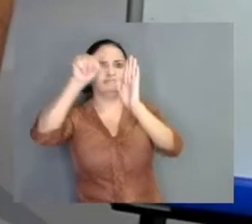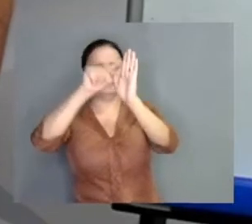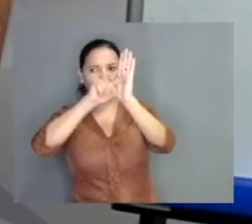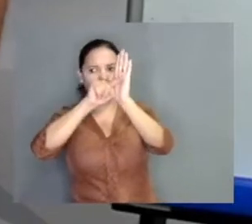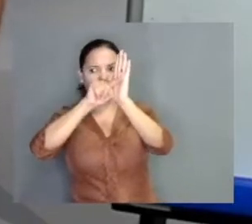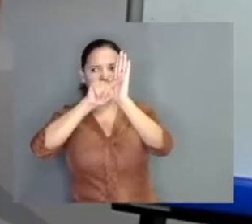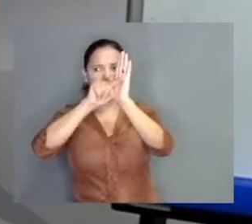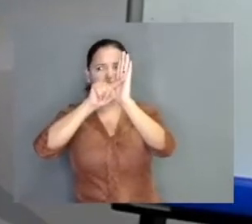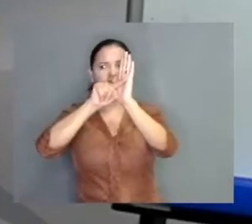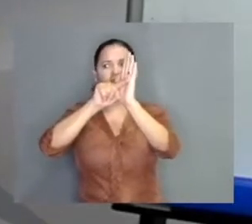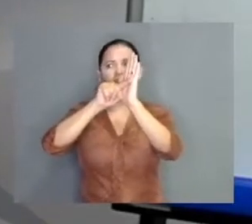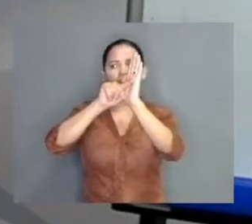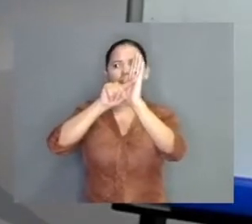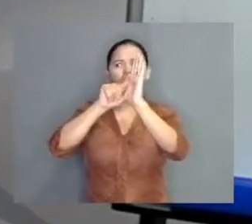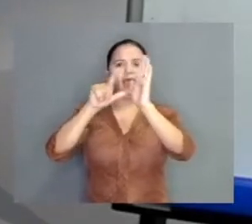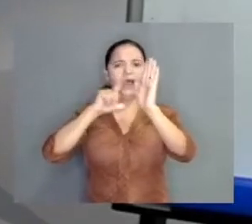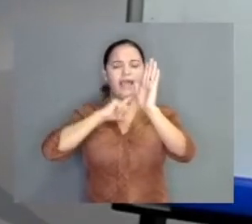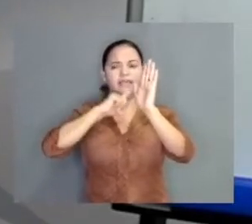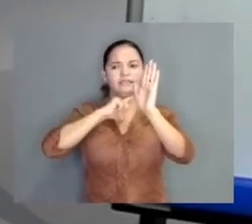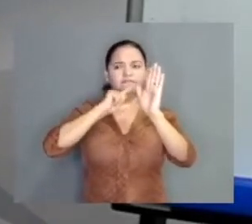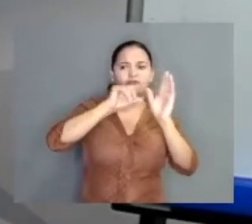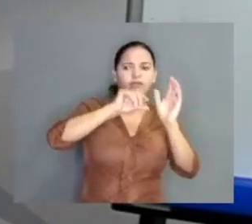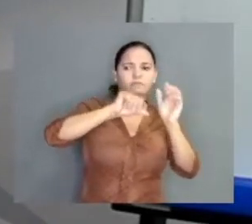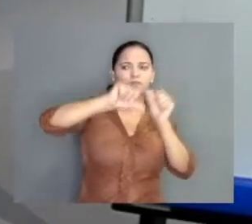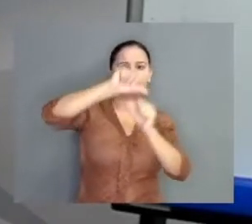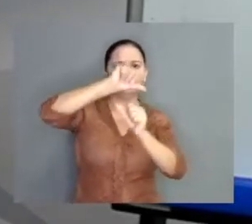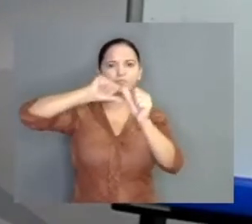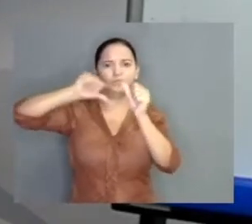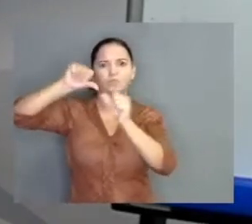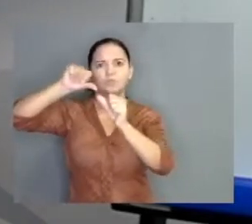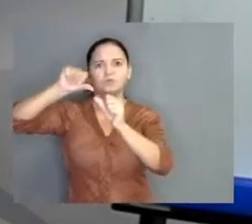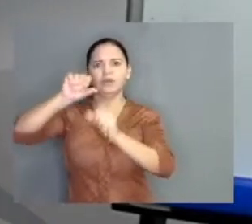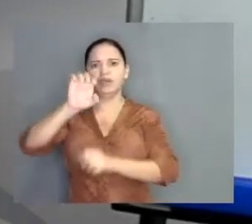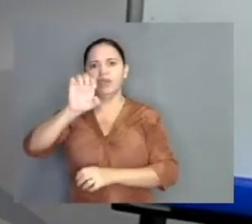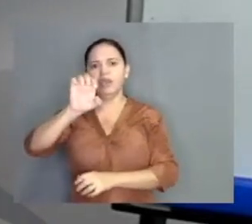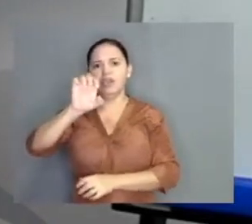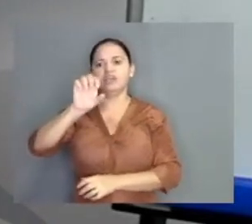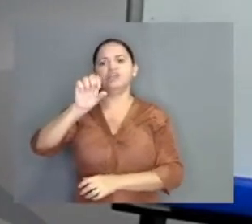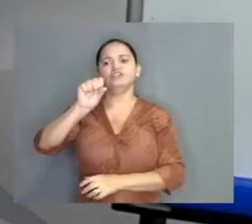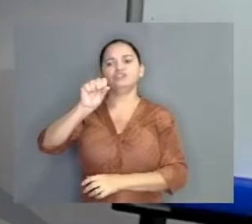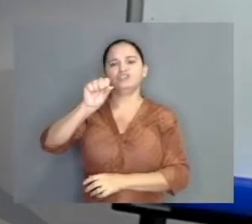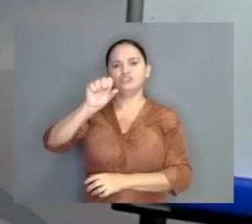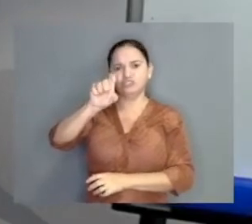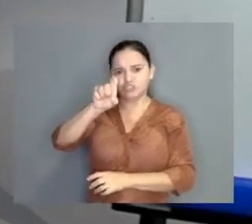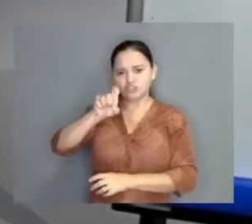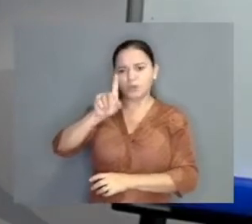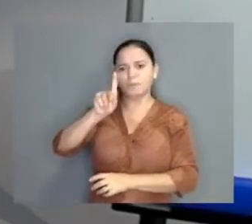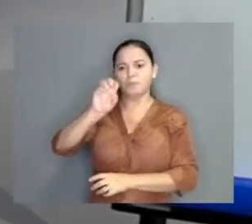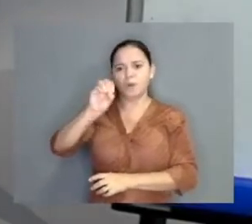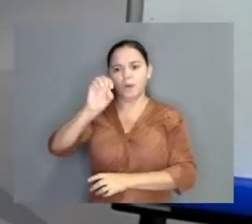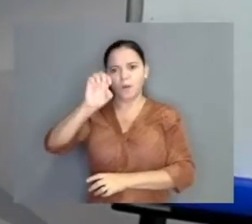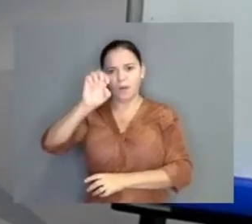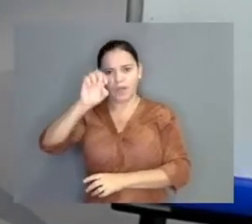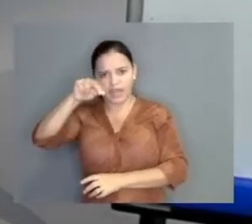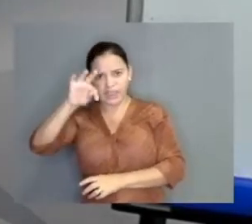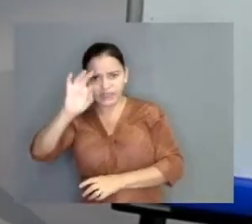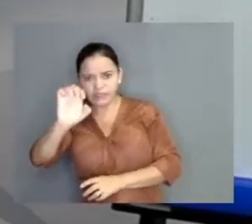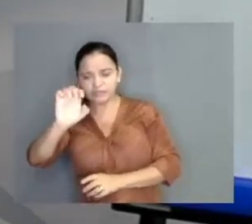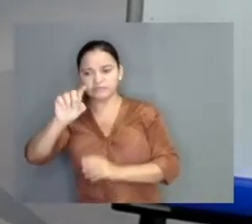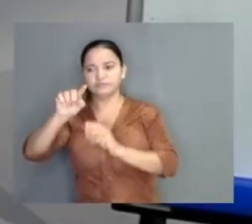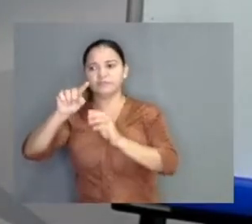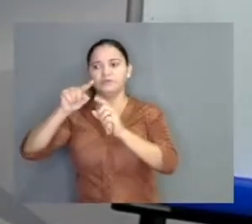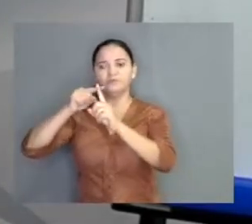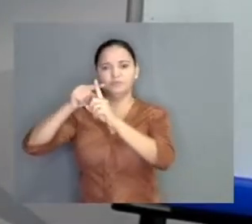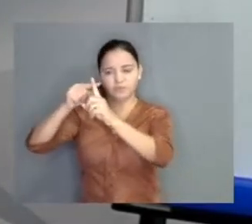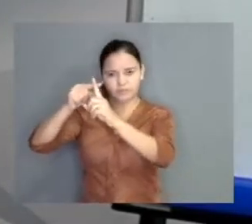para o denominador dessa fração e o expoente ficou positivo. Como assim? Vamos lá,